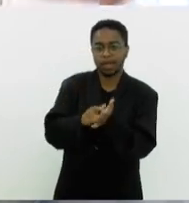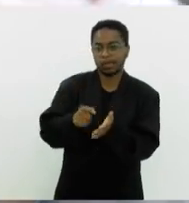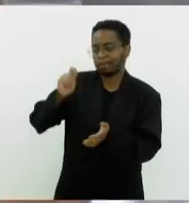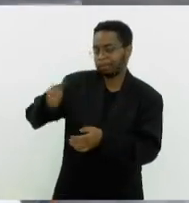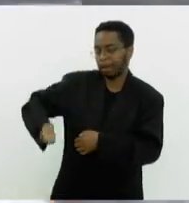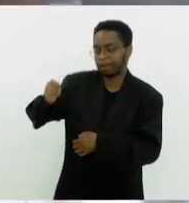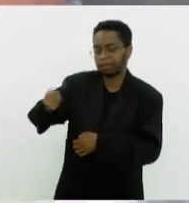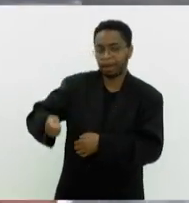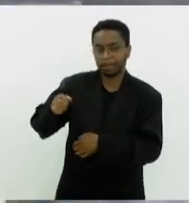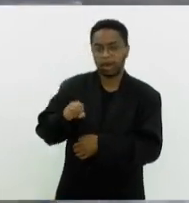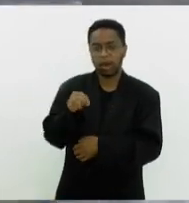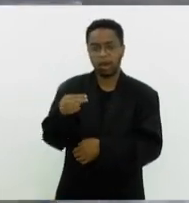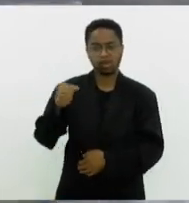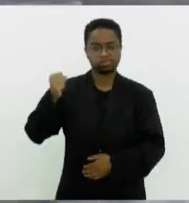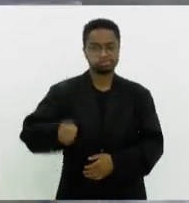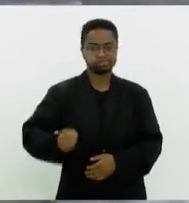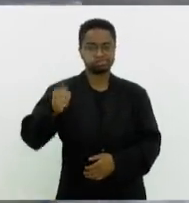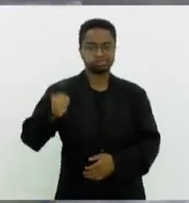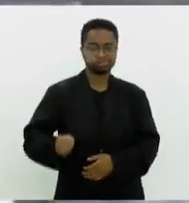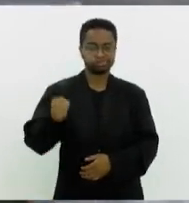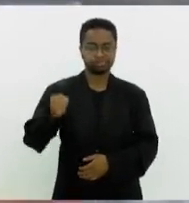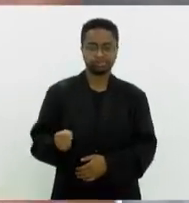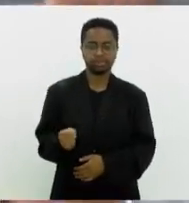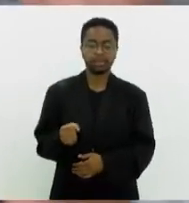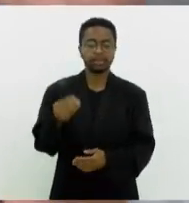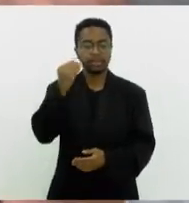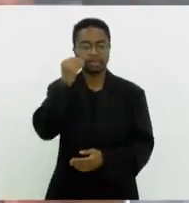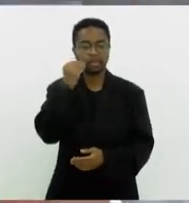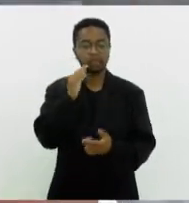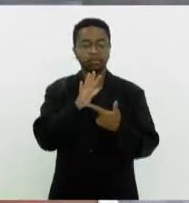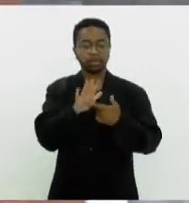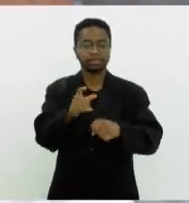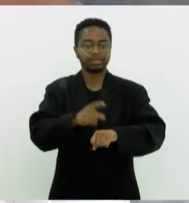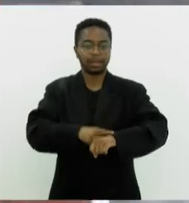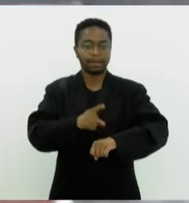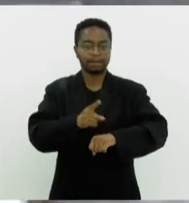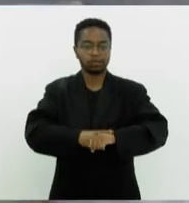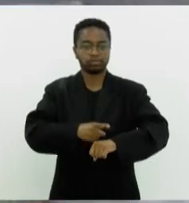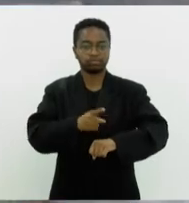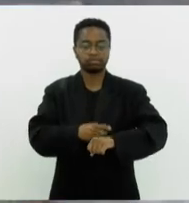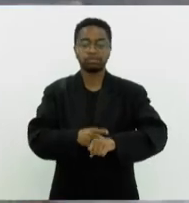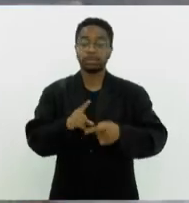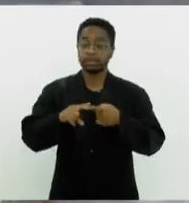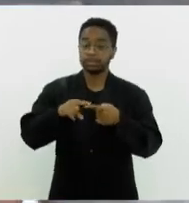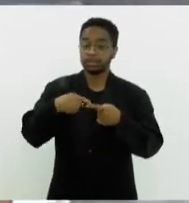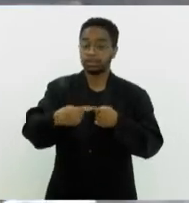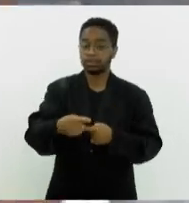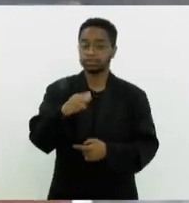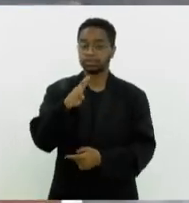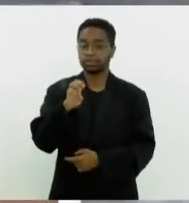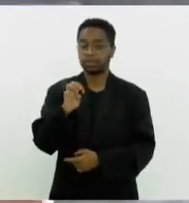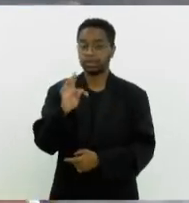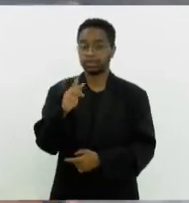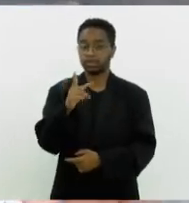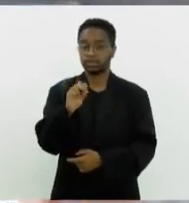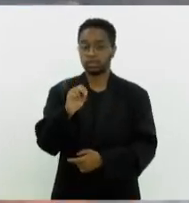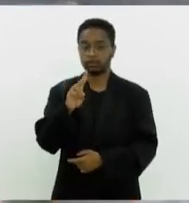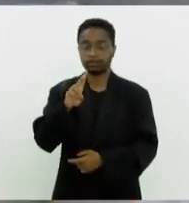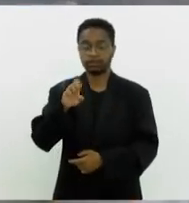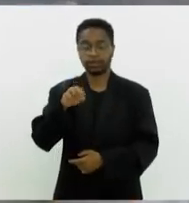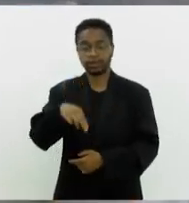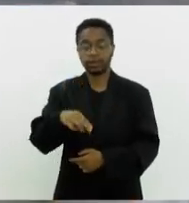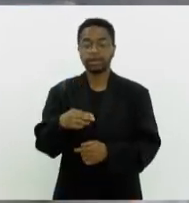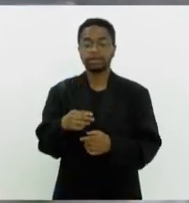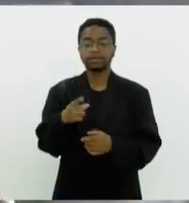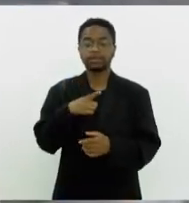mesa, um cajado batendo no chão, né? Para marcar o tempo, né? Isso, depois de Beethoven, surgiu essa possibilidade